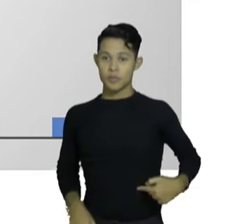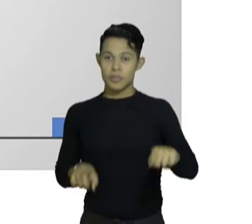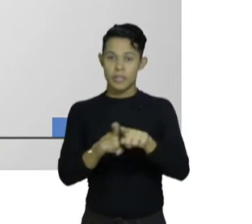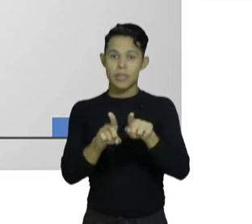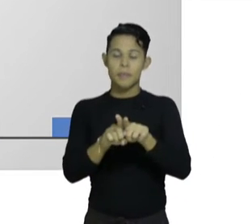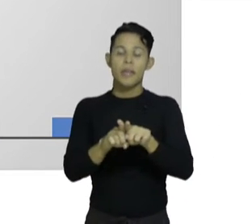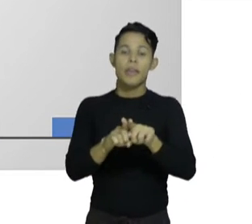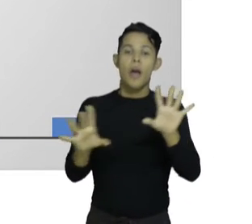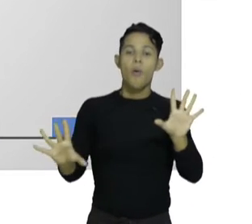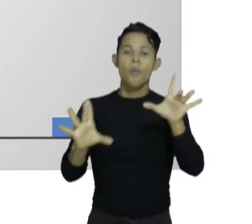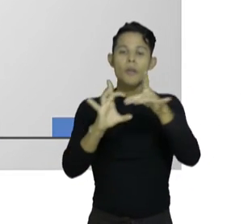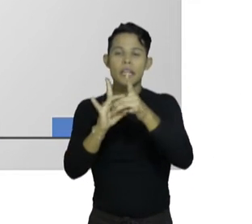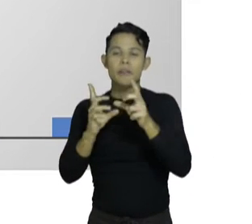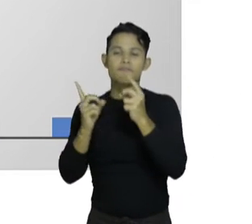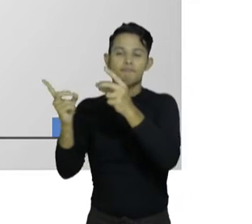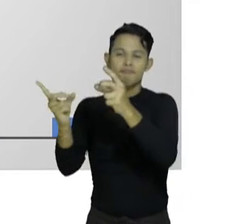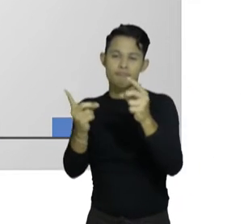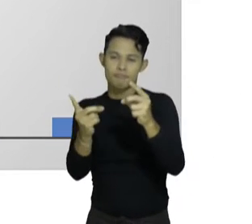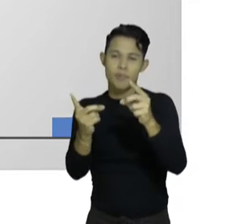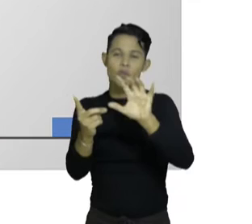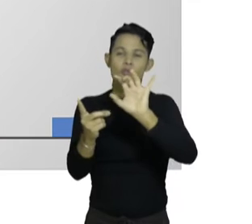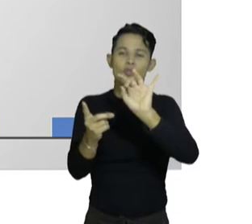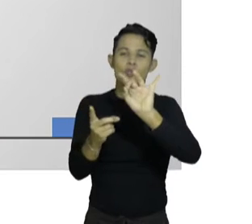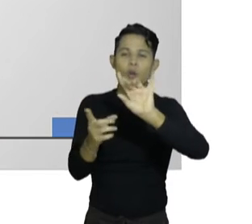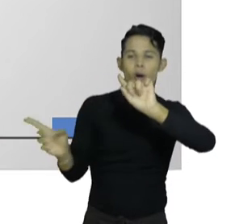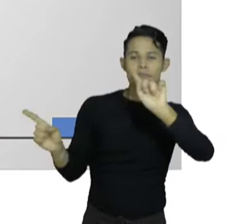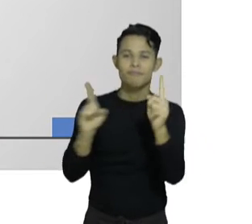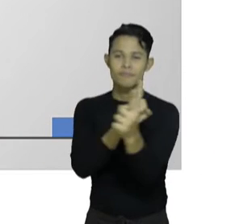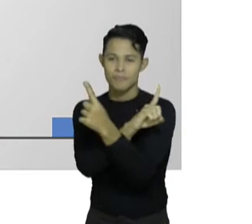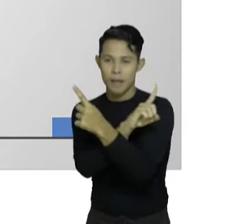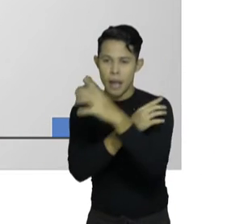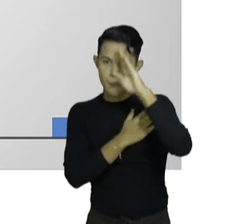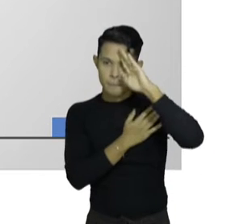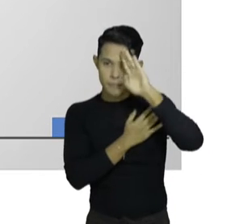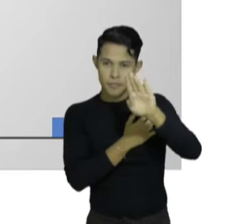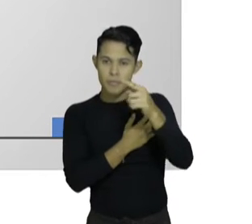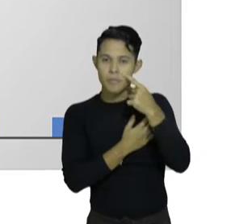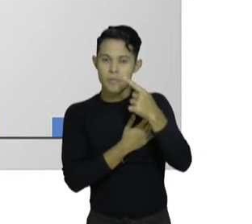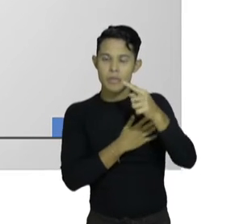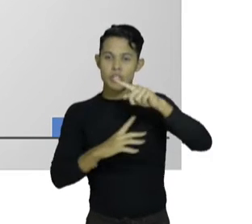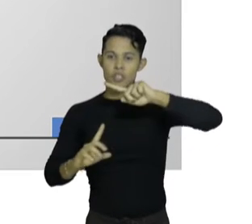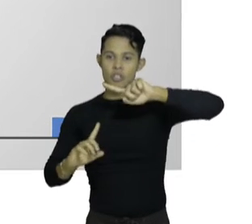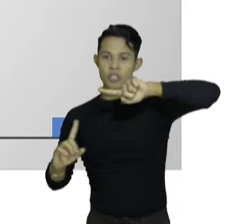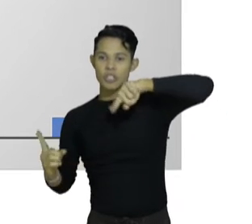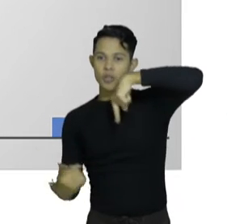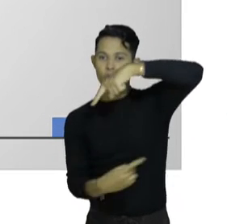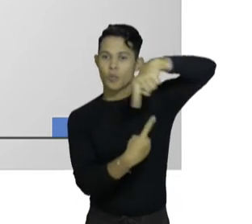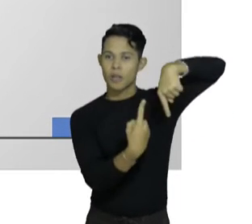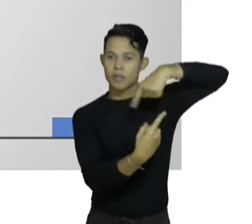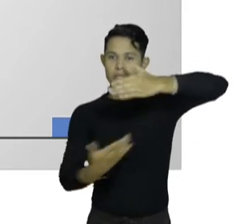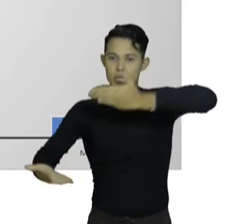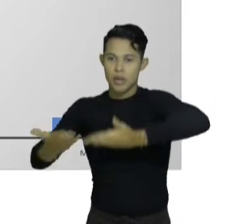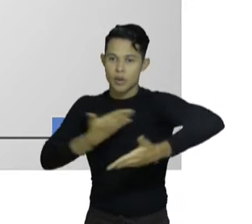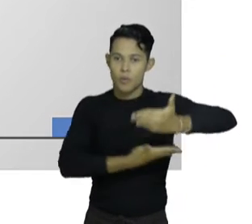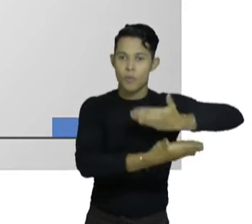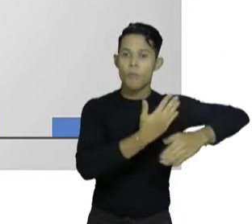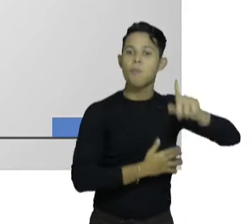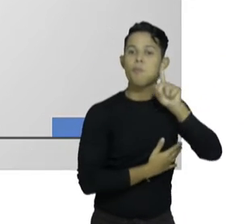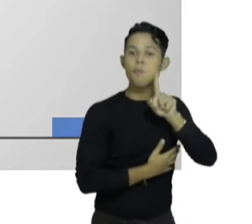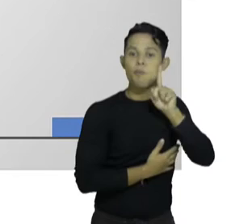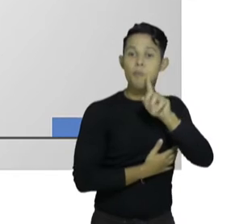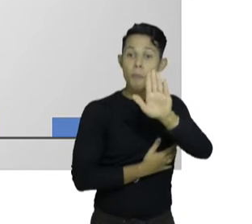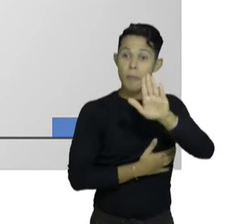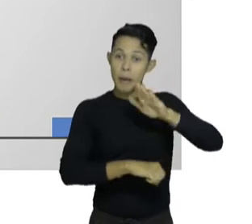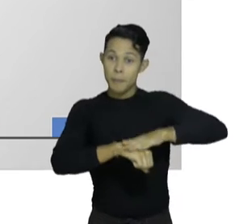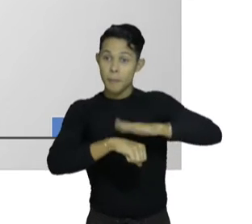comércio é praticamente a mesma coisa só inverte o principal mercado de exportação Santa Catarina é os são os Estados Unidos Mas como você soma